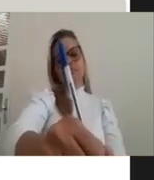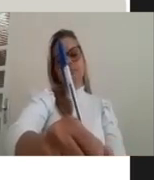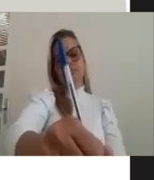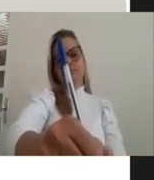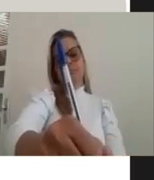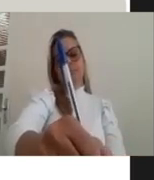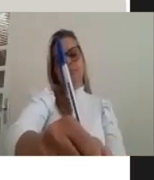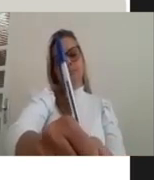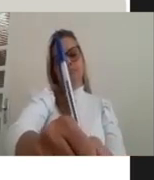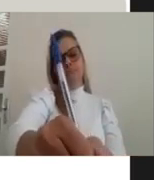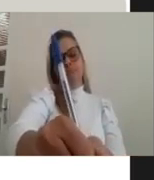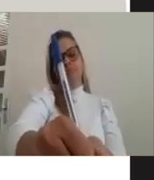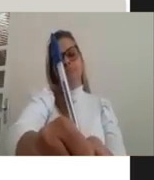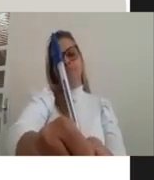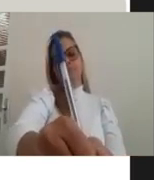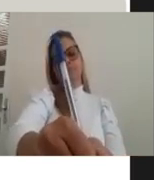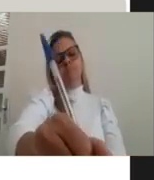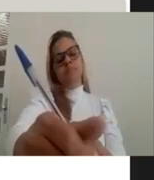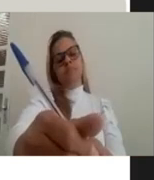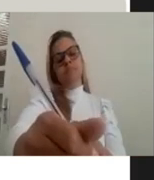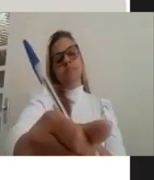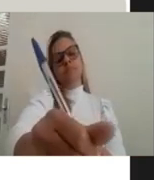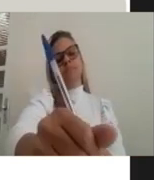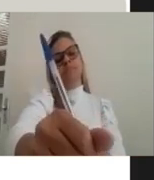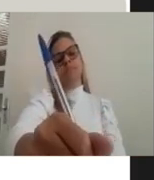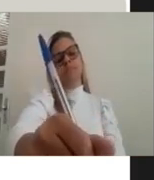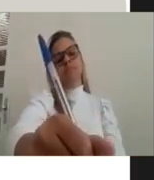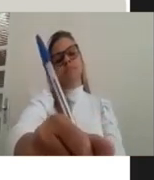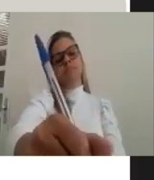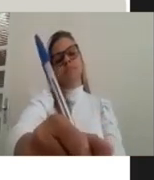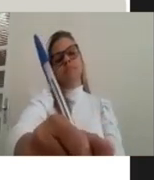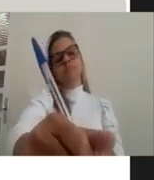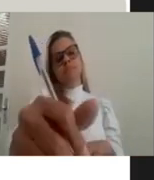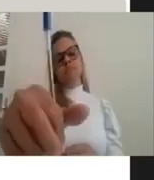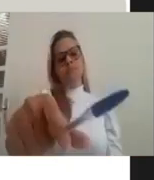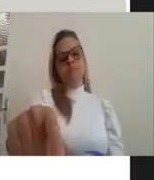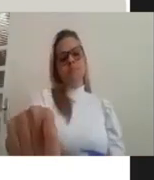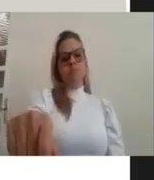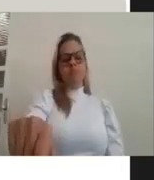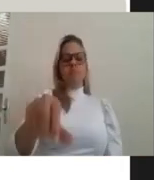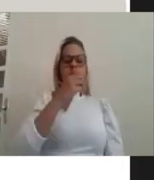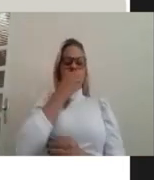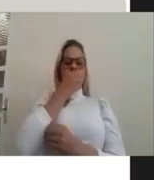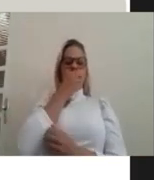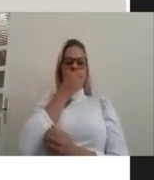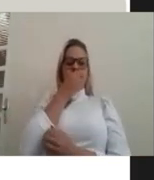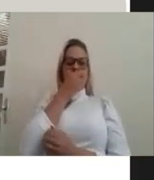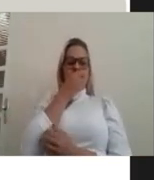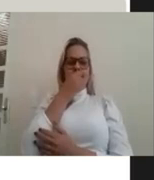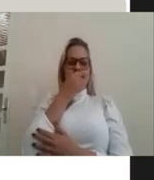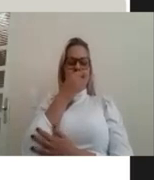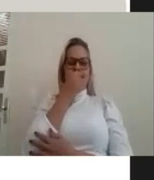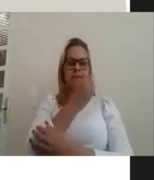dele. E aí a gente fez o trabalho, foi avançando. Na quarta sessão,